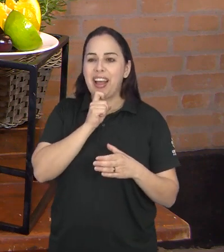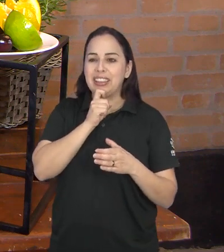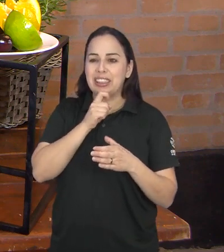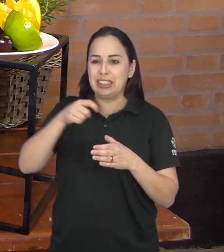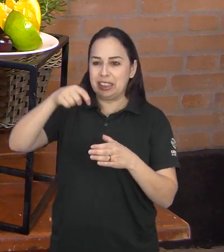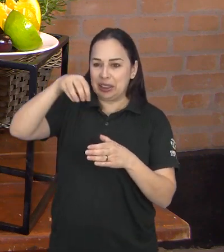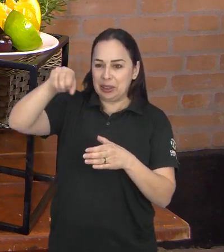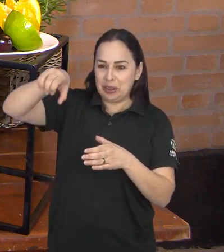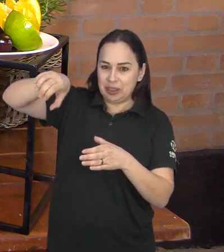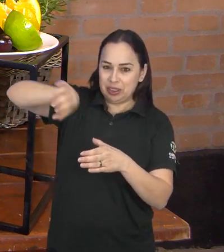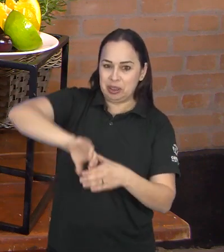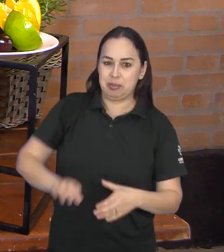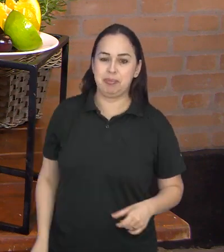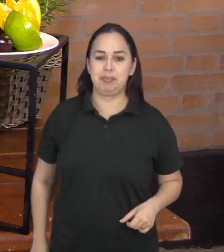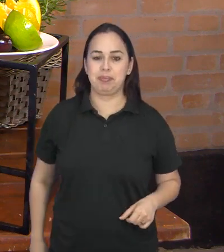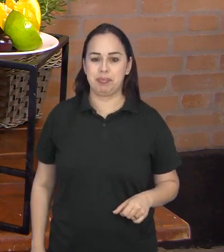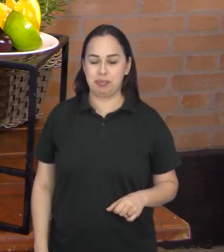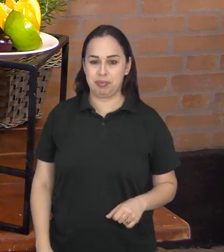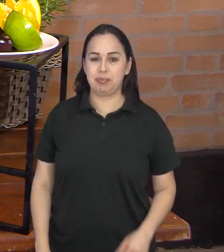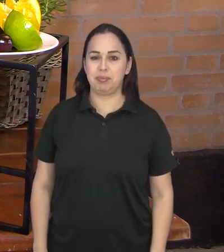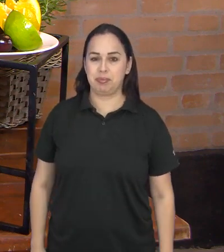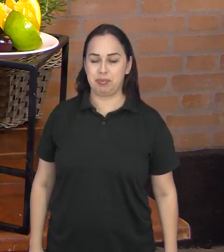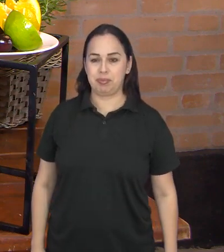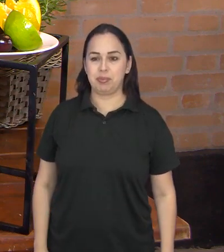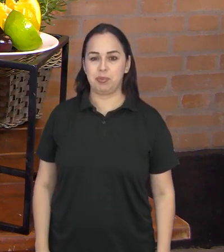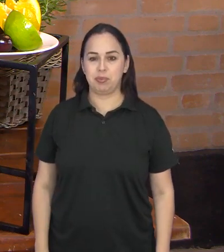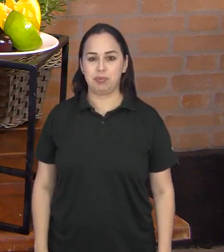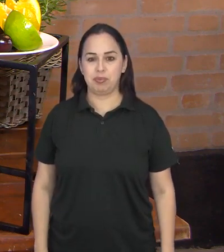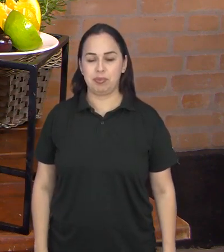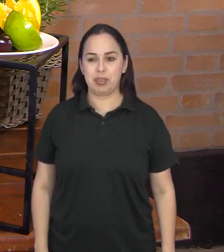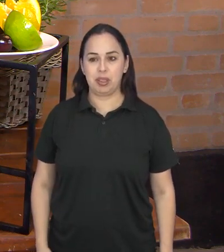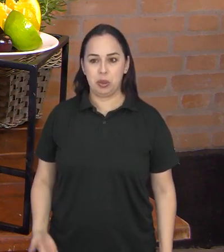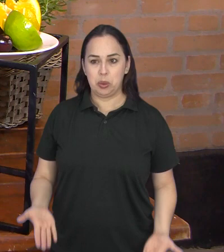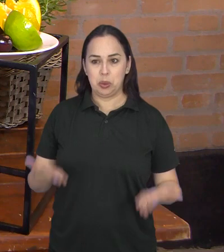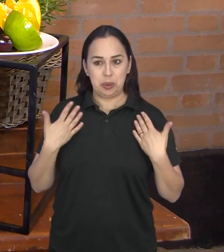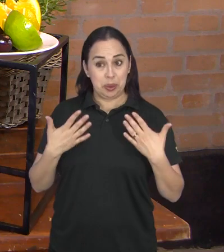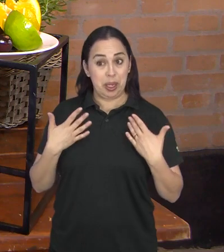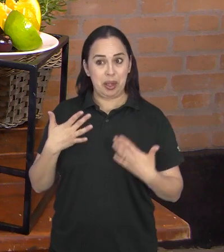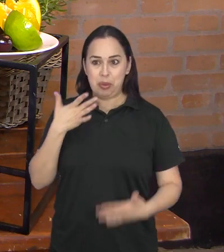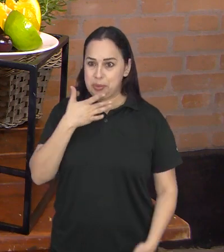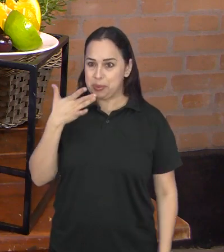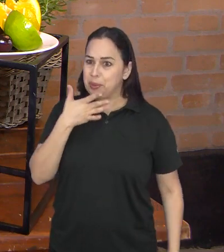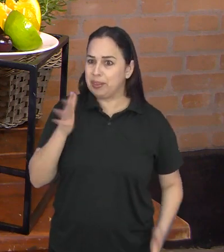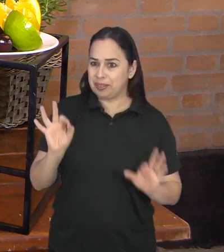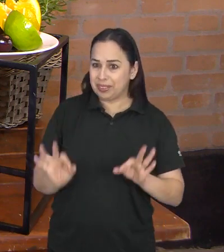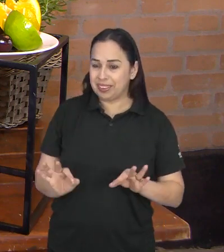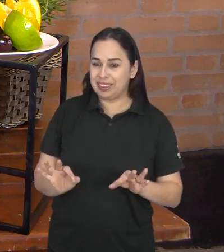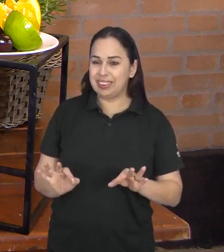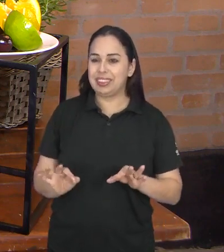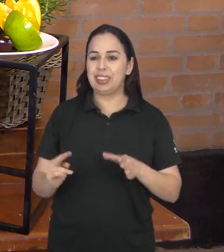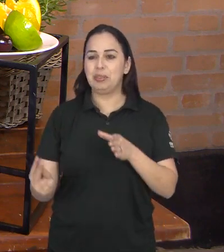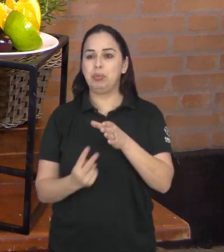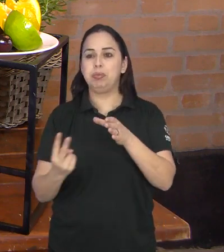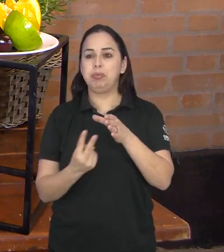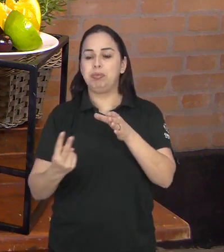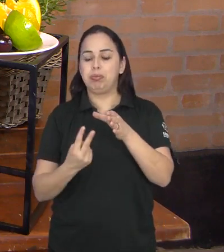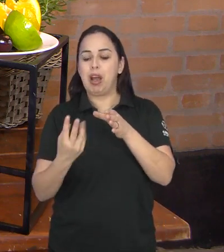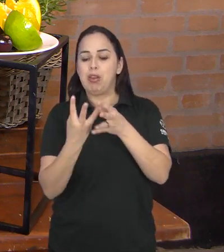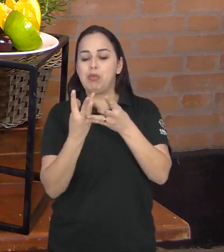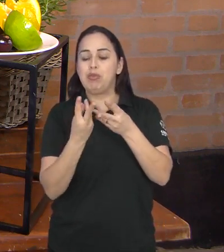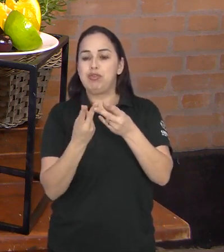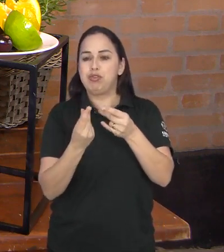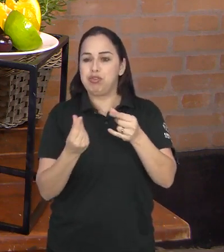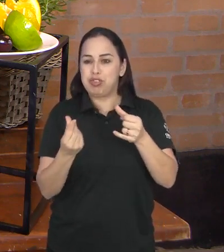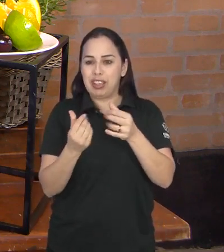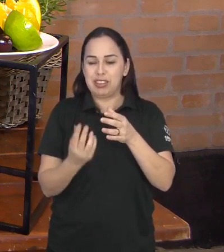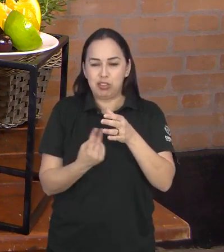gelo também, se quiser. Vamos lá, deixa eu colocar aqui primeiro. Fica refrescante, né? Isso. E aí bate até dissolver bastante.